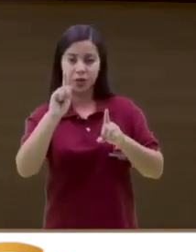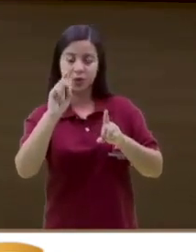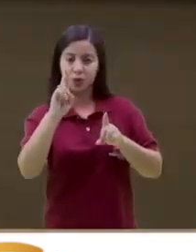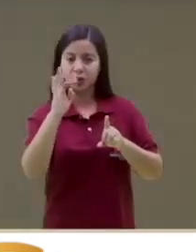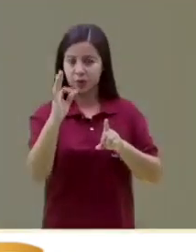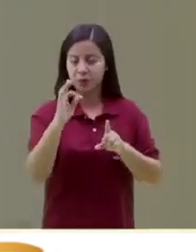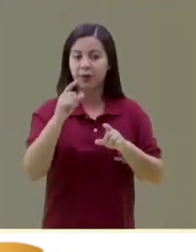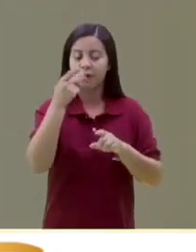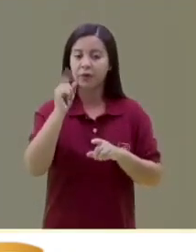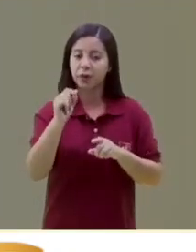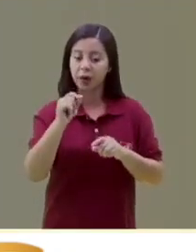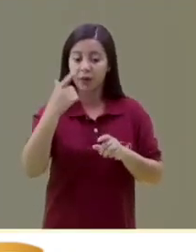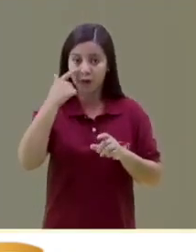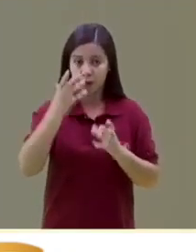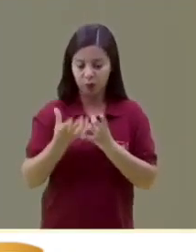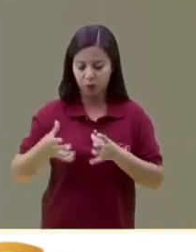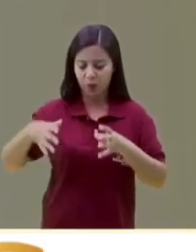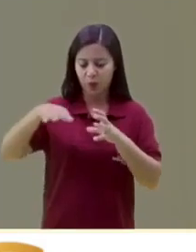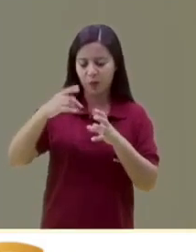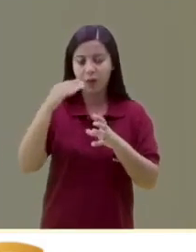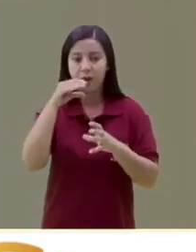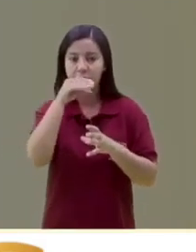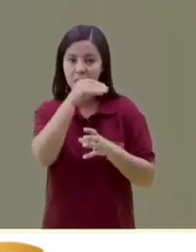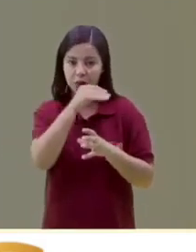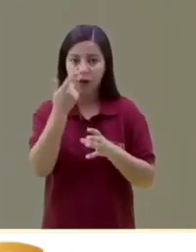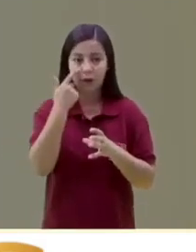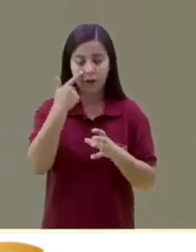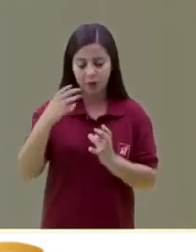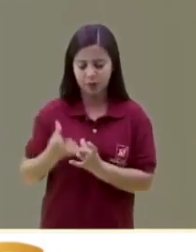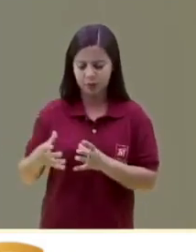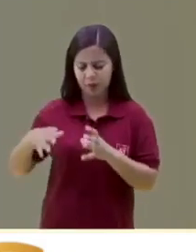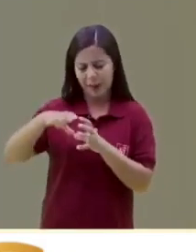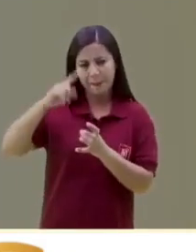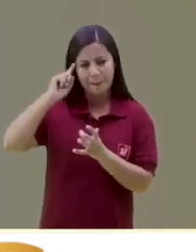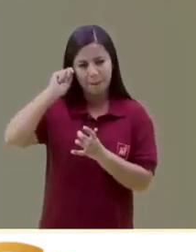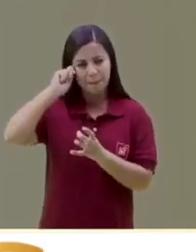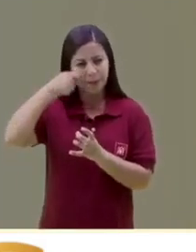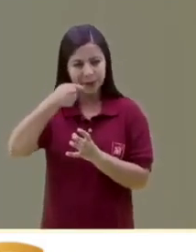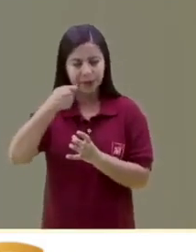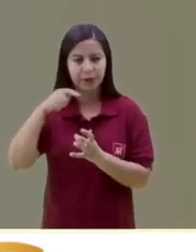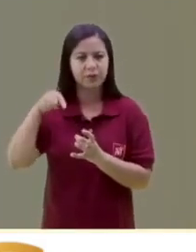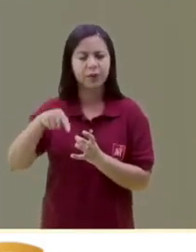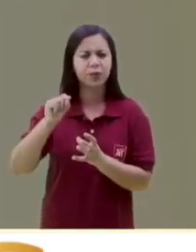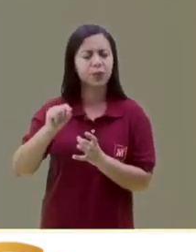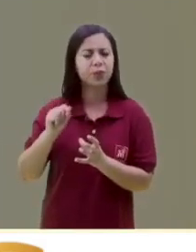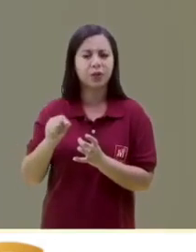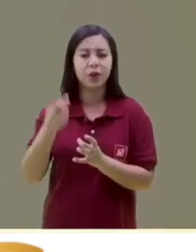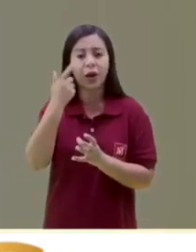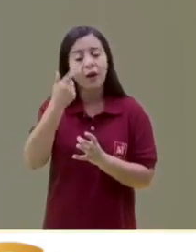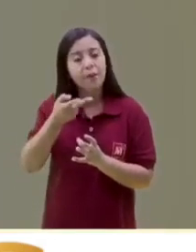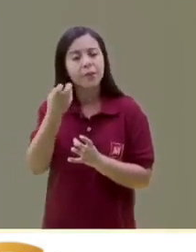úmido termômetro de globo. Ele é um equipamento composto por um globo, uma esfera preta, e esse globo ele